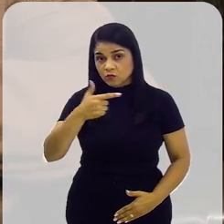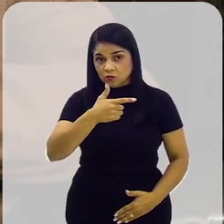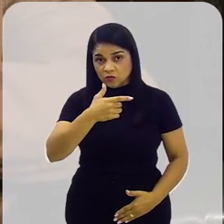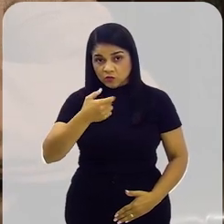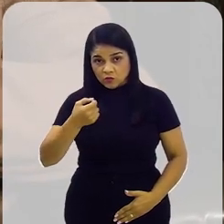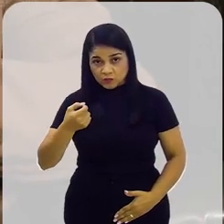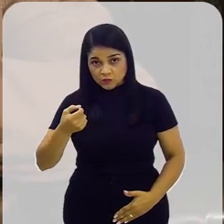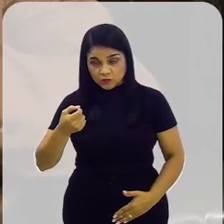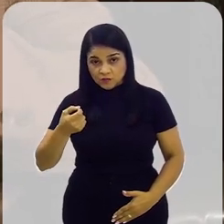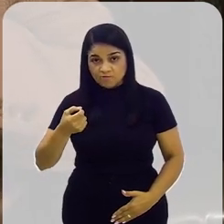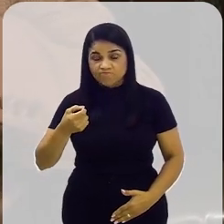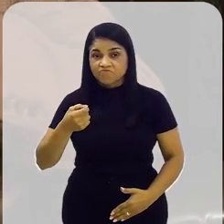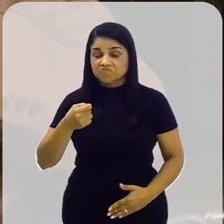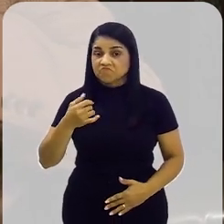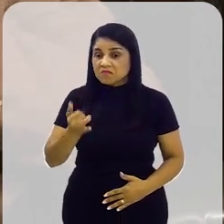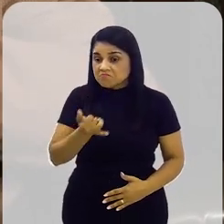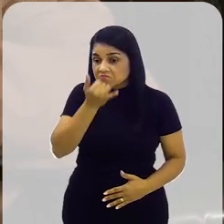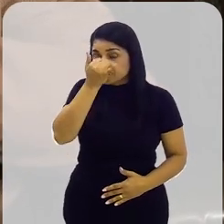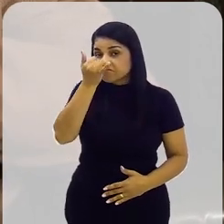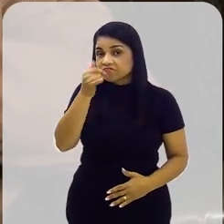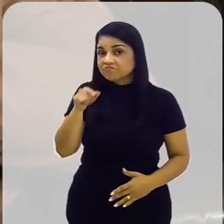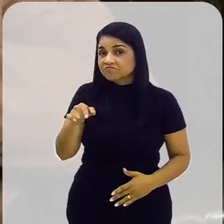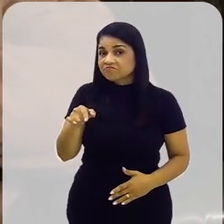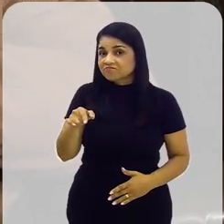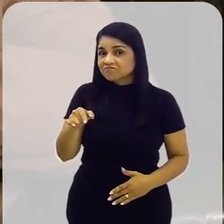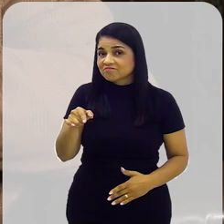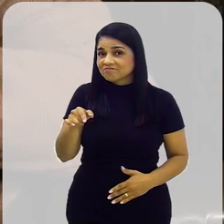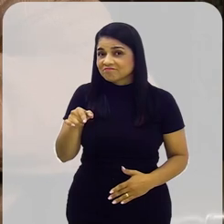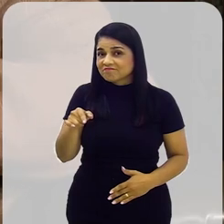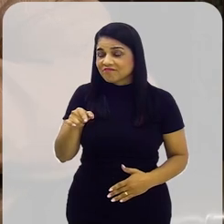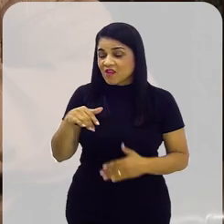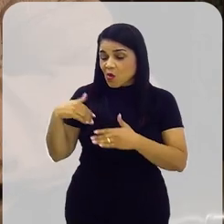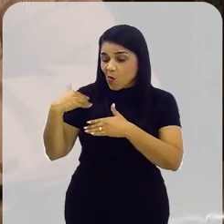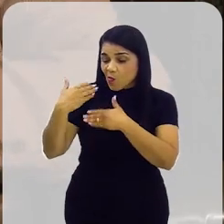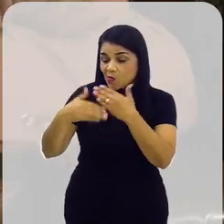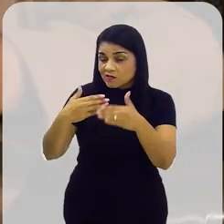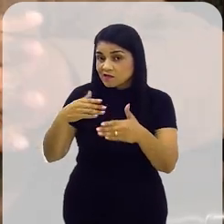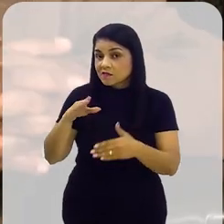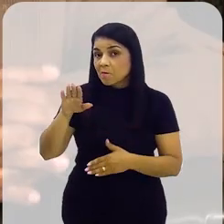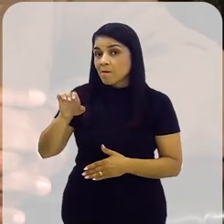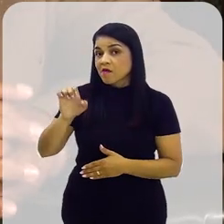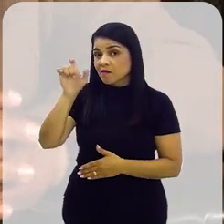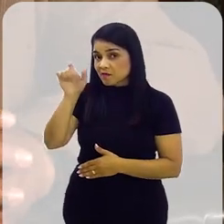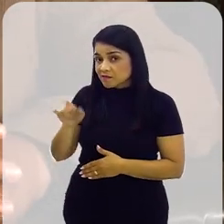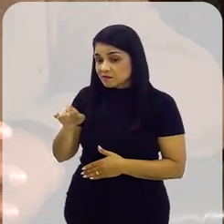Foi por um acaso, na verdade, o êxito, o processo era sua mãe.